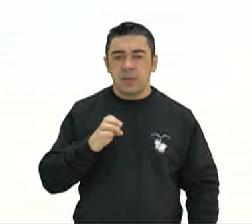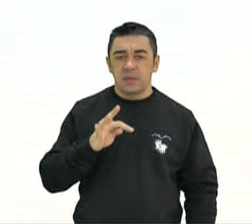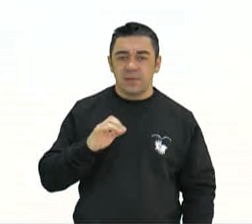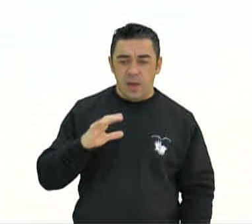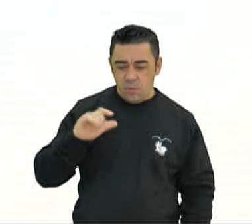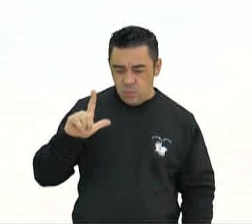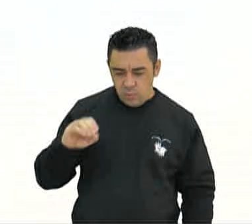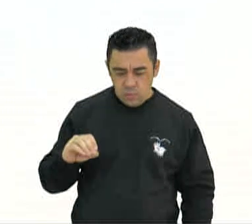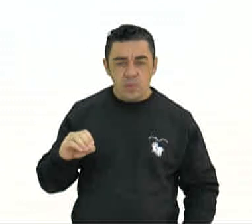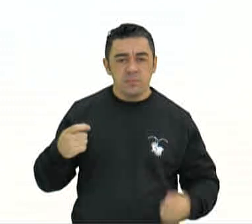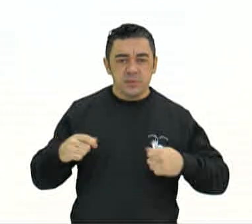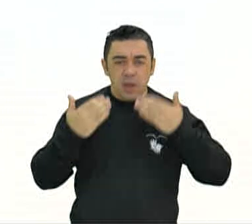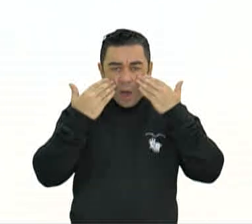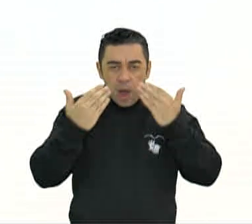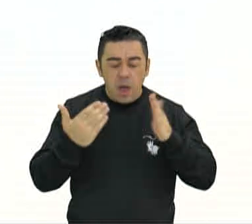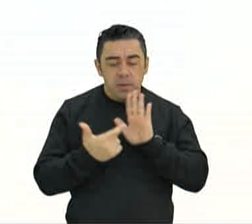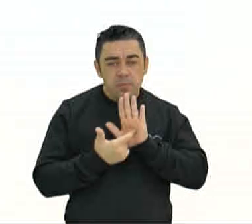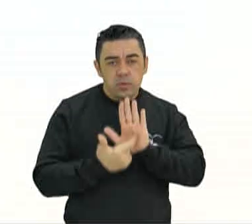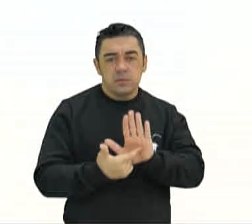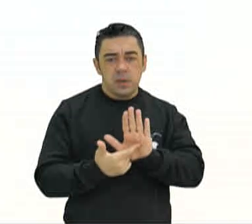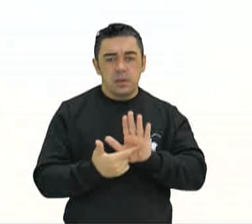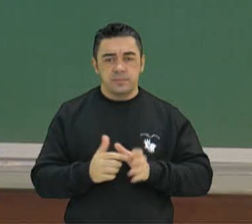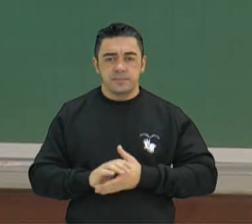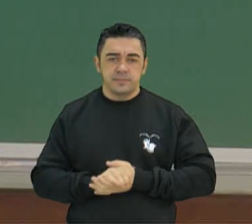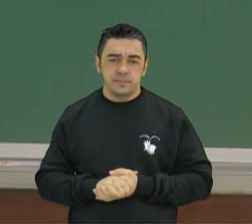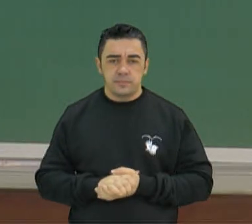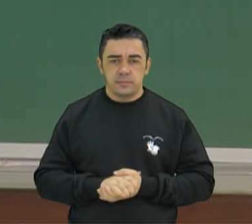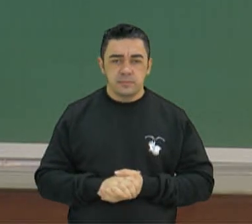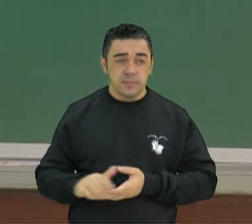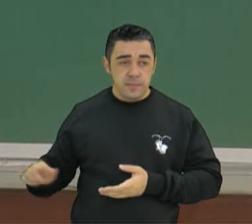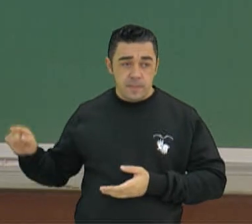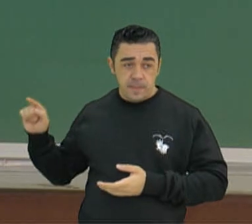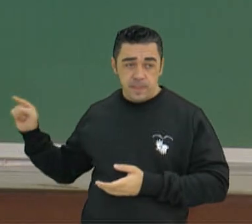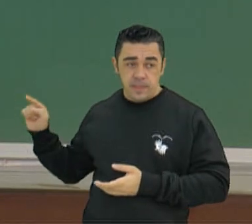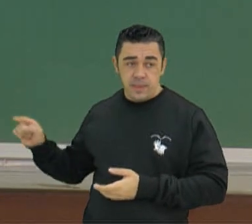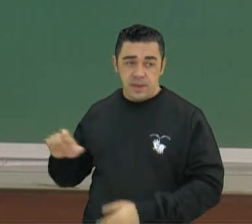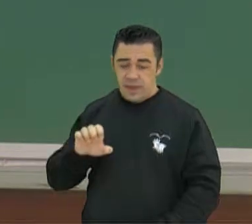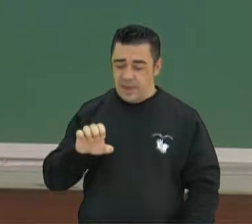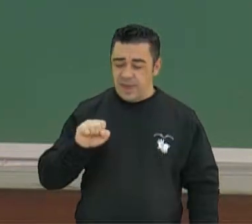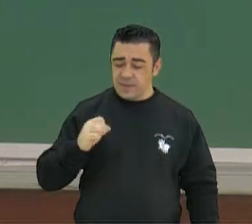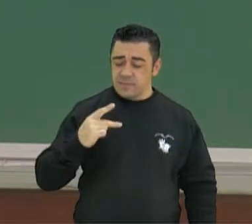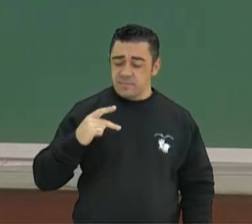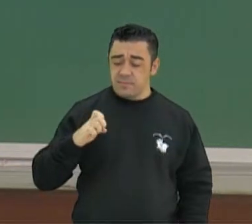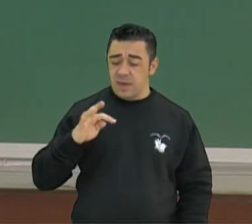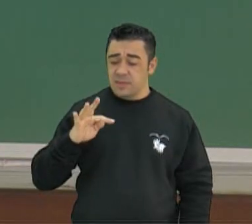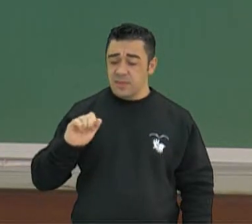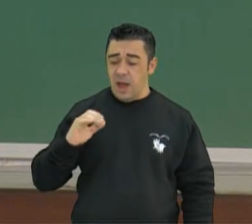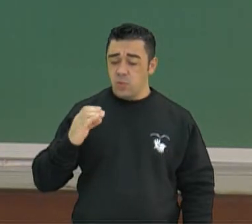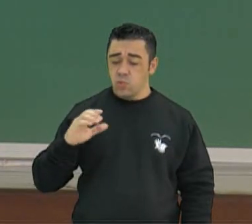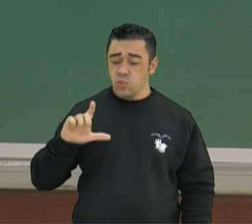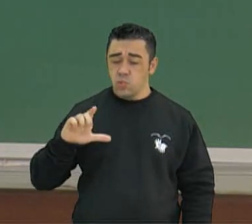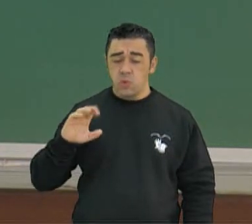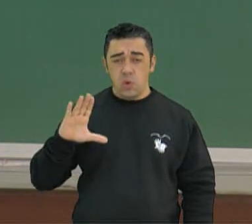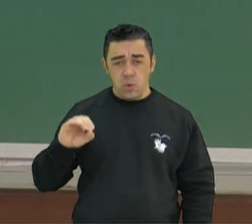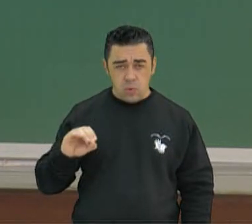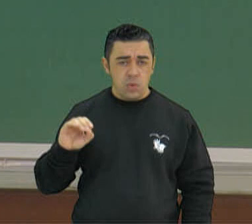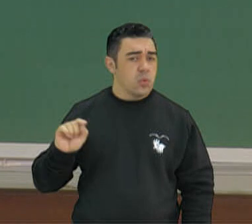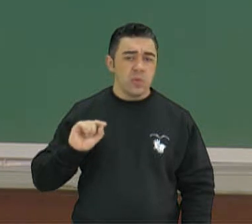ver, e ser visto. Esse termo espetáculo, ele se aplica a